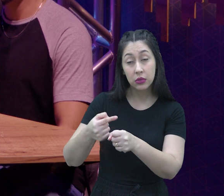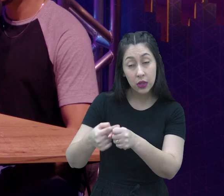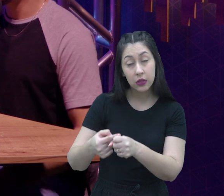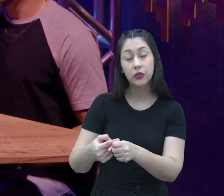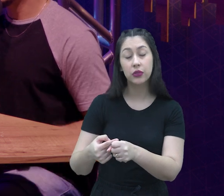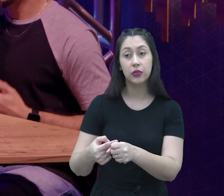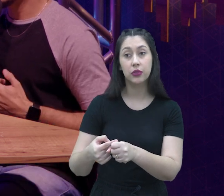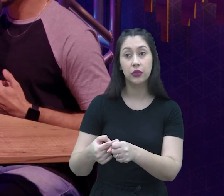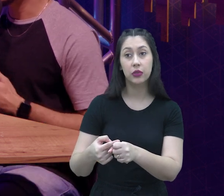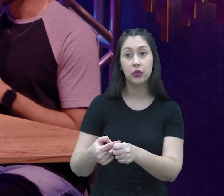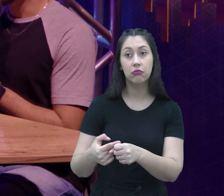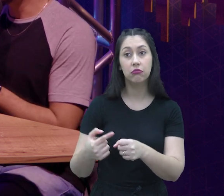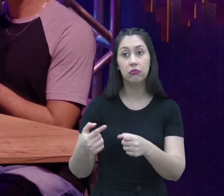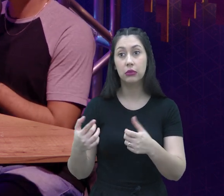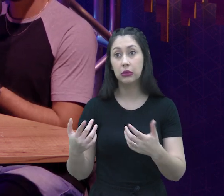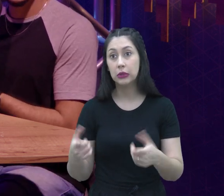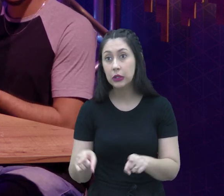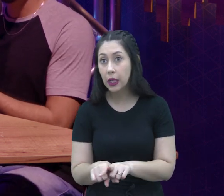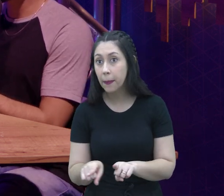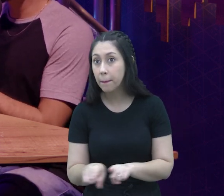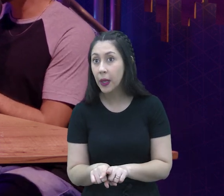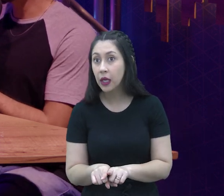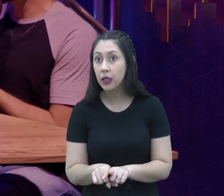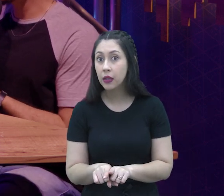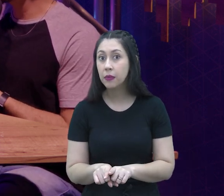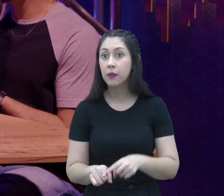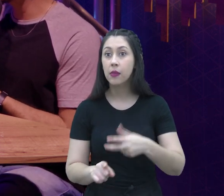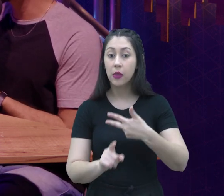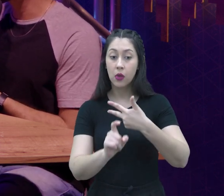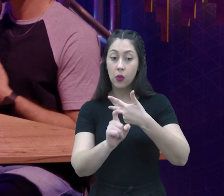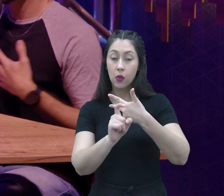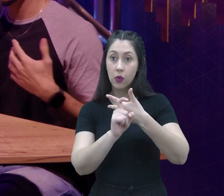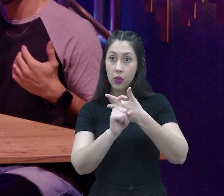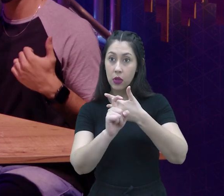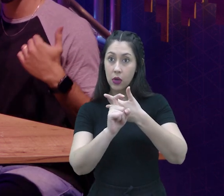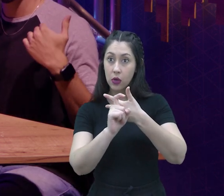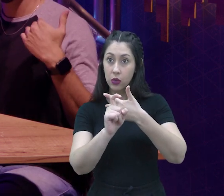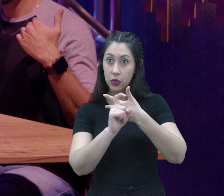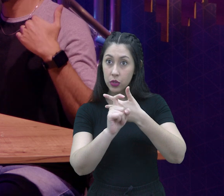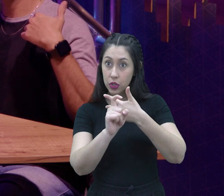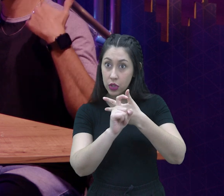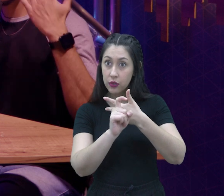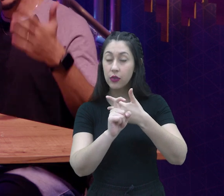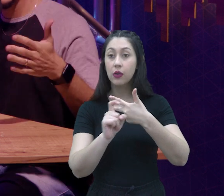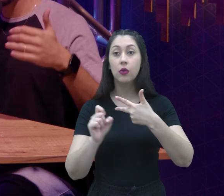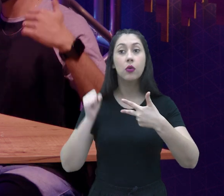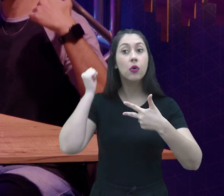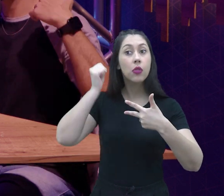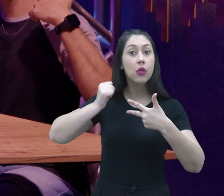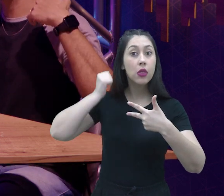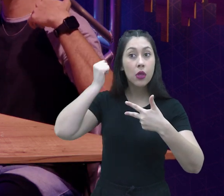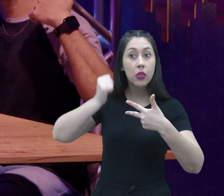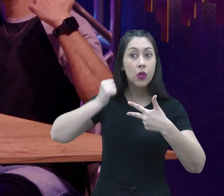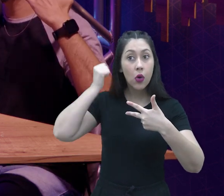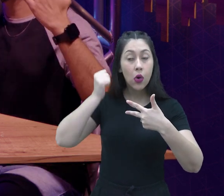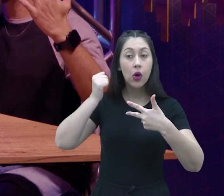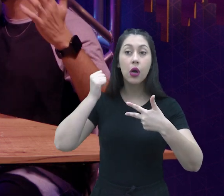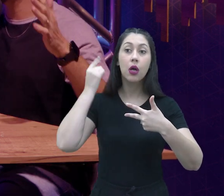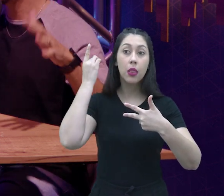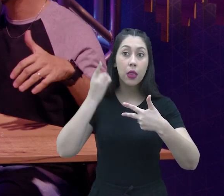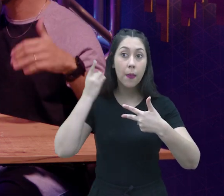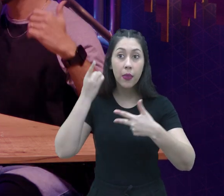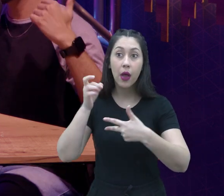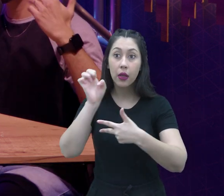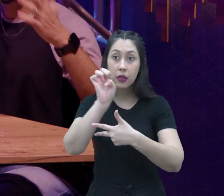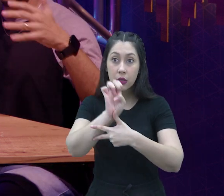cidade. E a gente tem o executivo, que tem os senadores, os